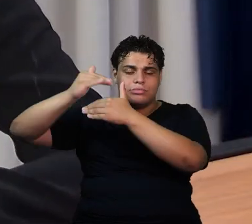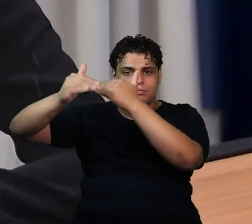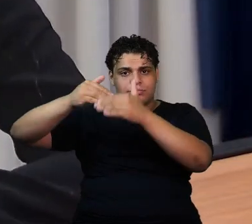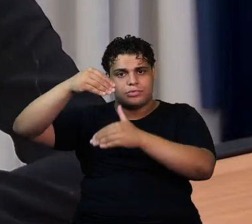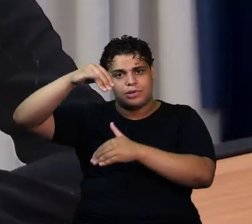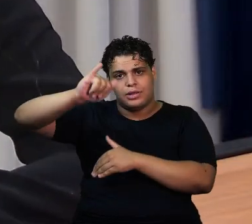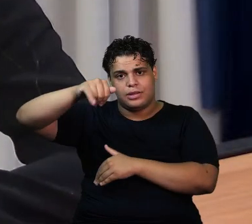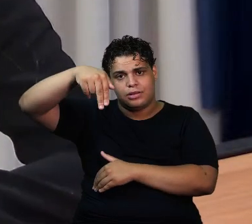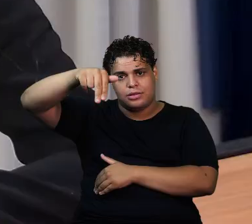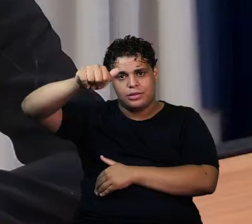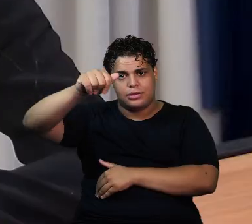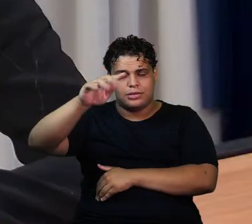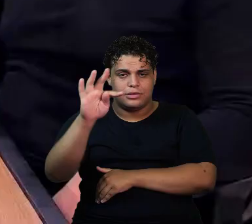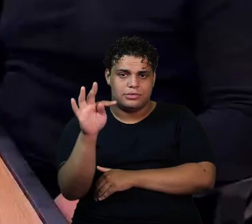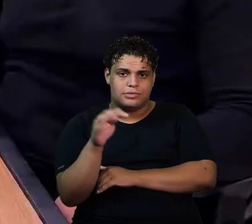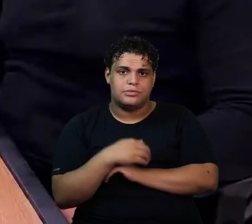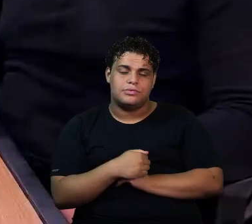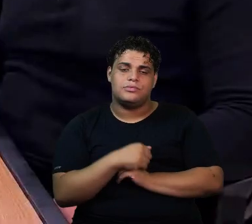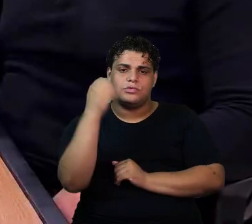nível nacional.